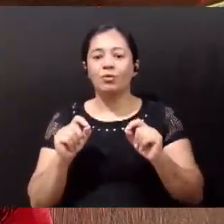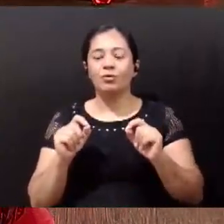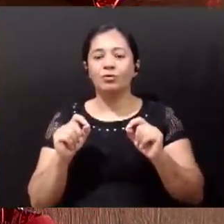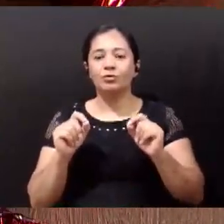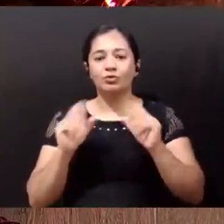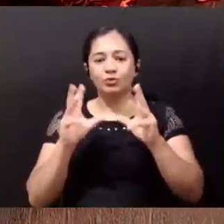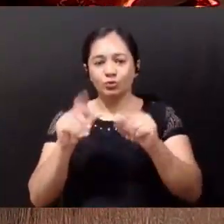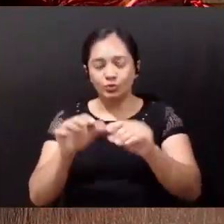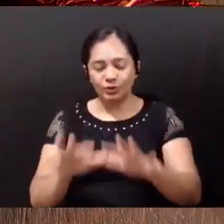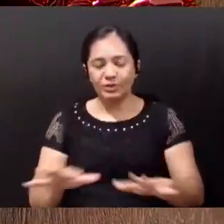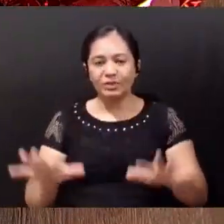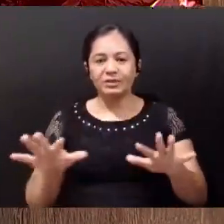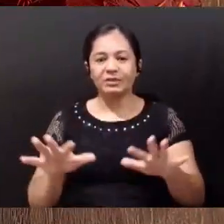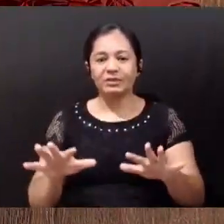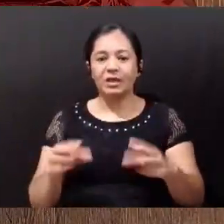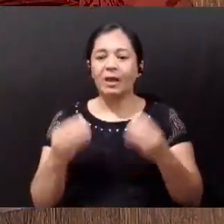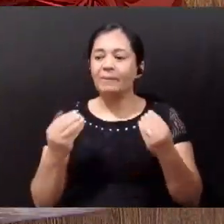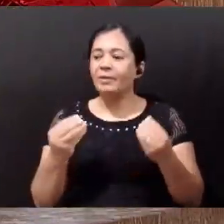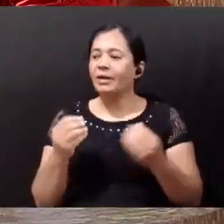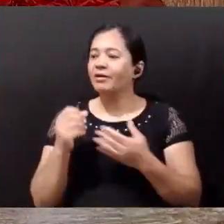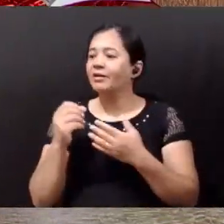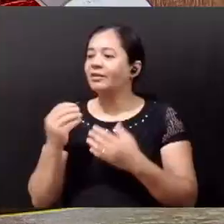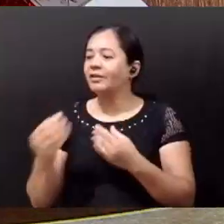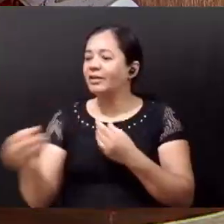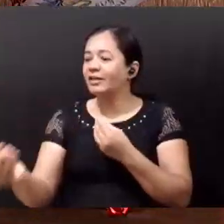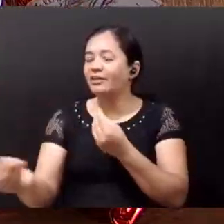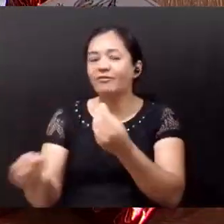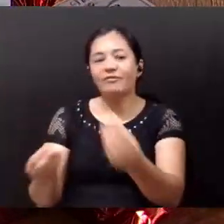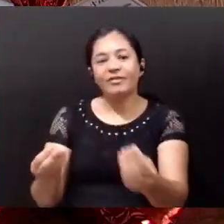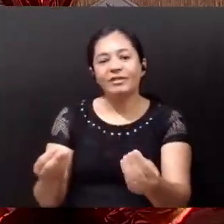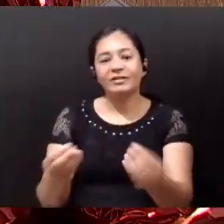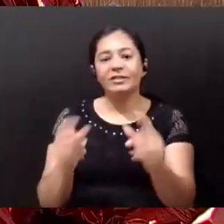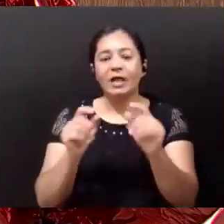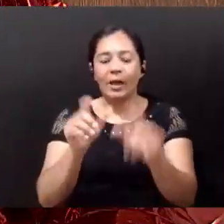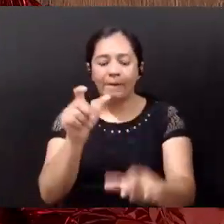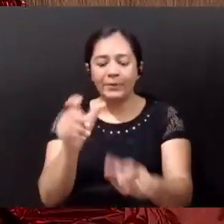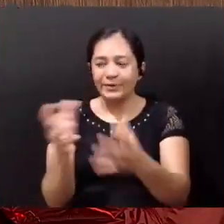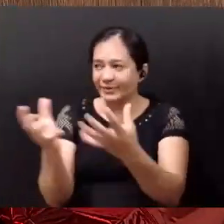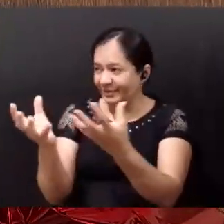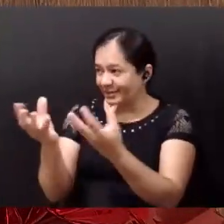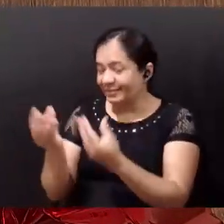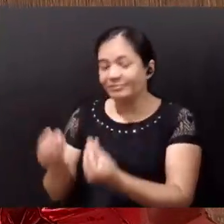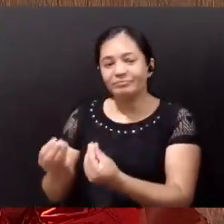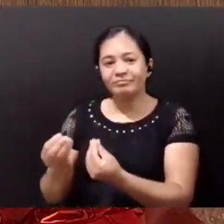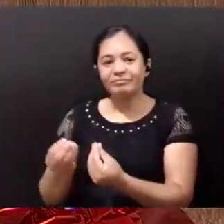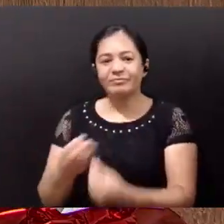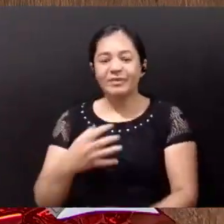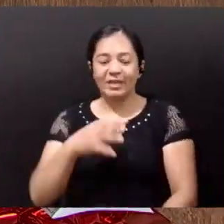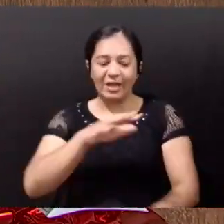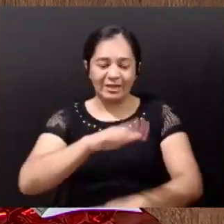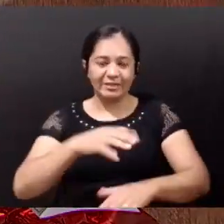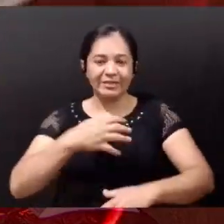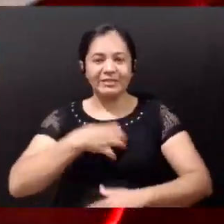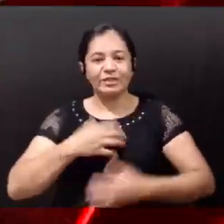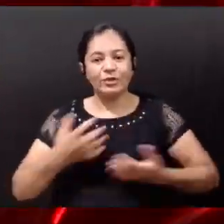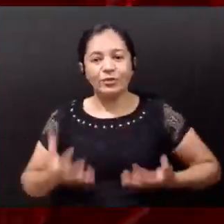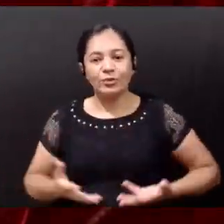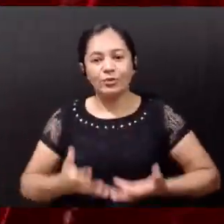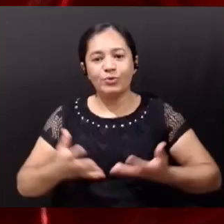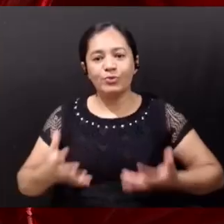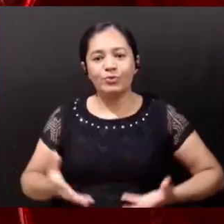para quem vai, quem que vai estar recebendo, então assim eles se sentem motivados, né, a estar